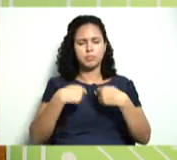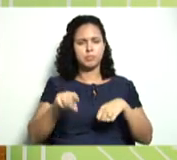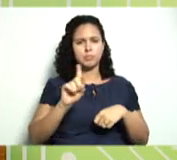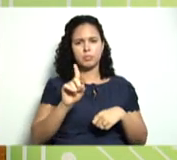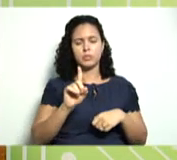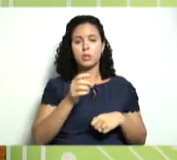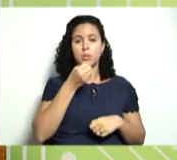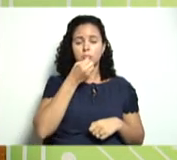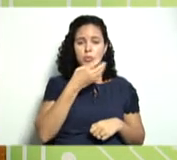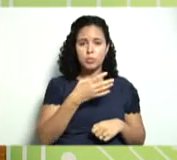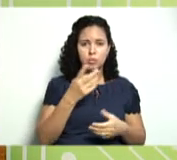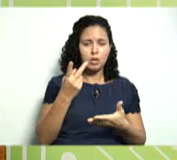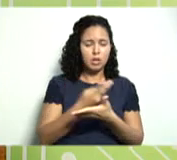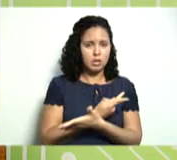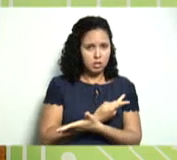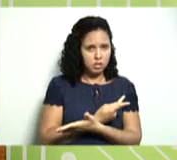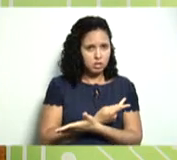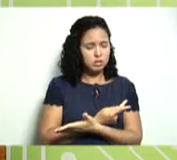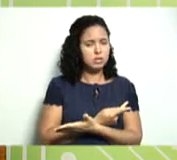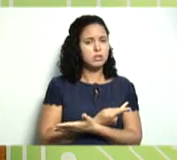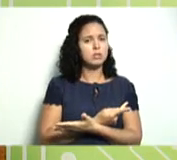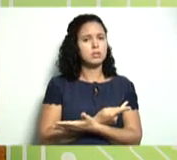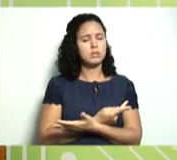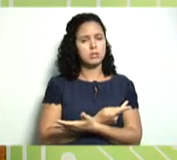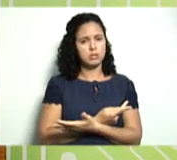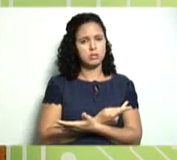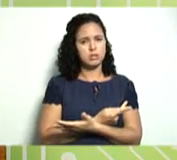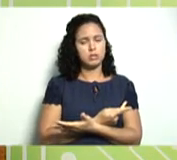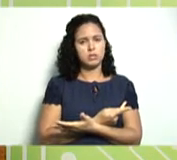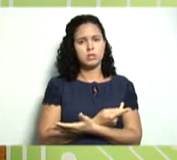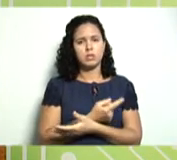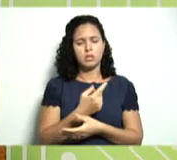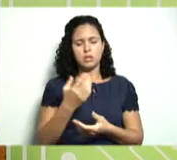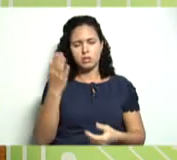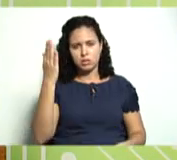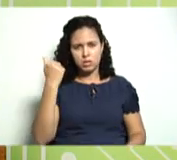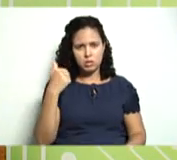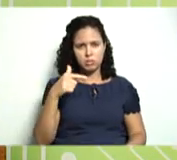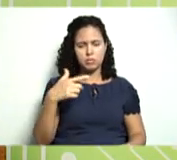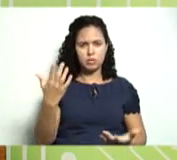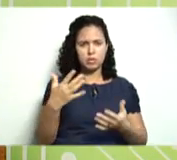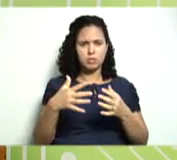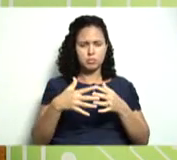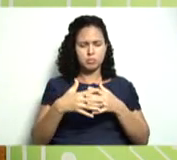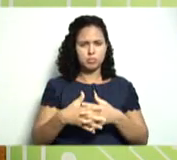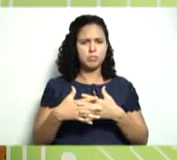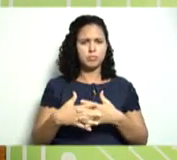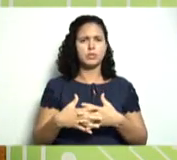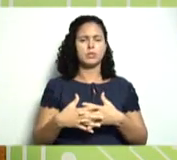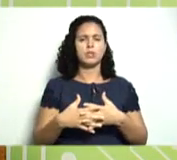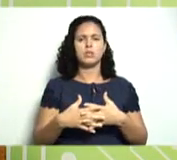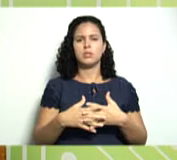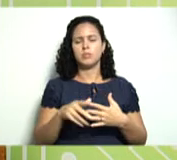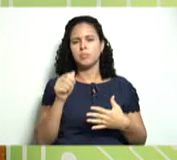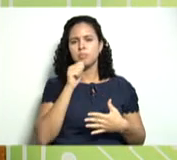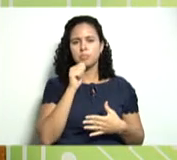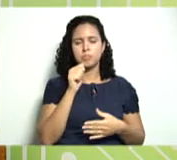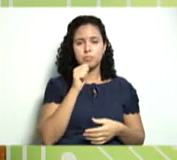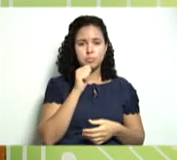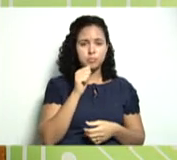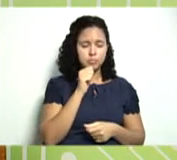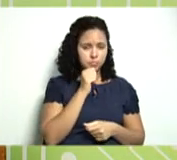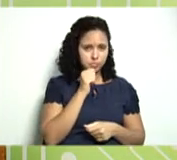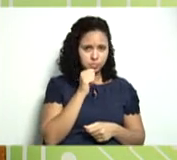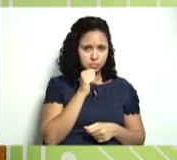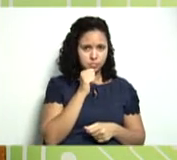bonde você é a que eu tenho certeza que vocês não vão s confundir aliás eu acredito que você não é essa a questão novamente